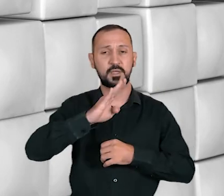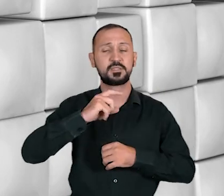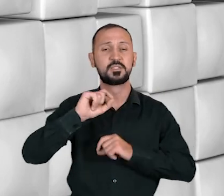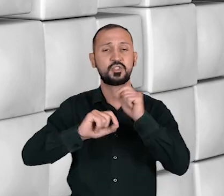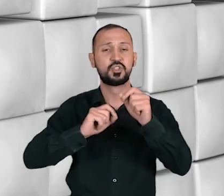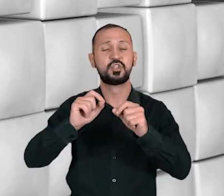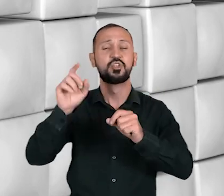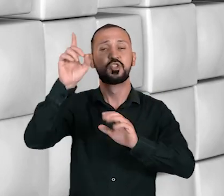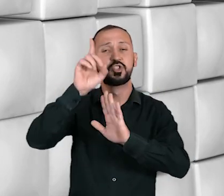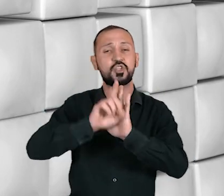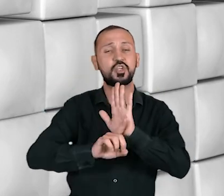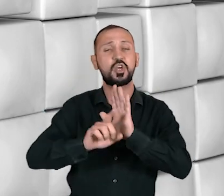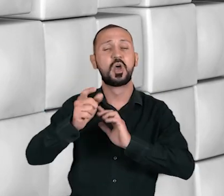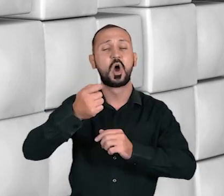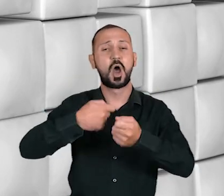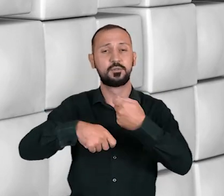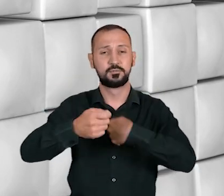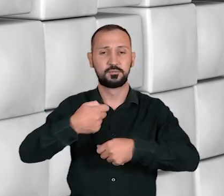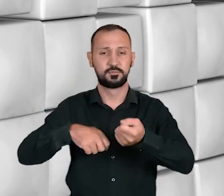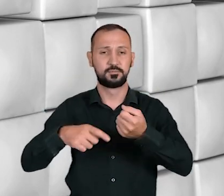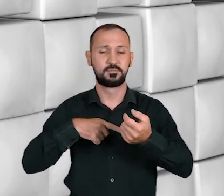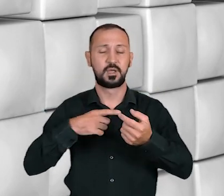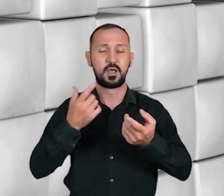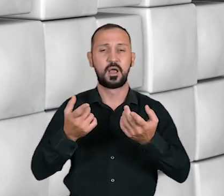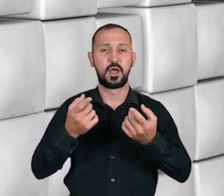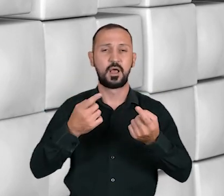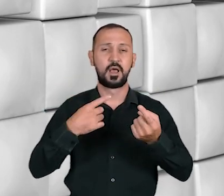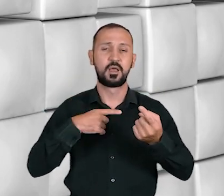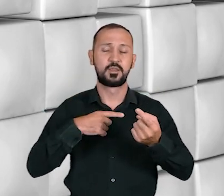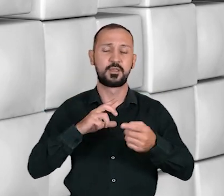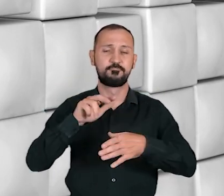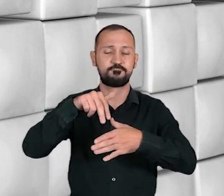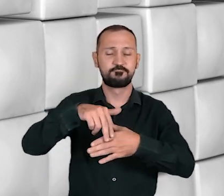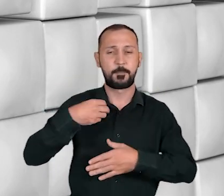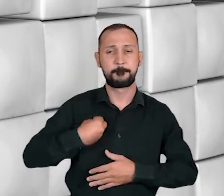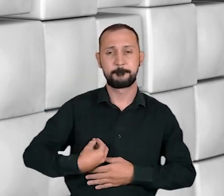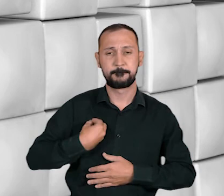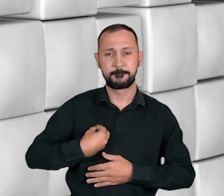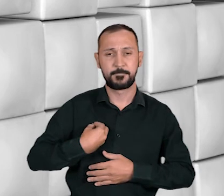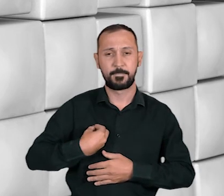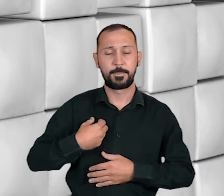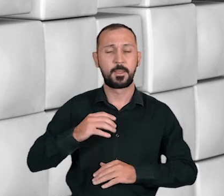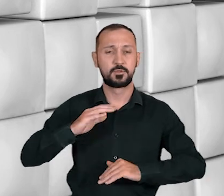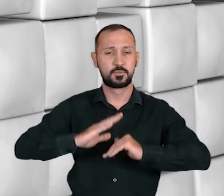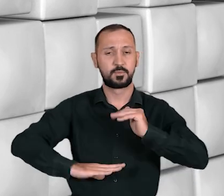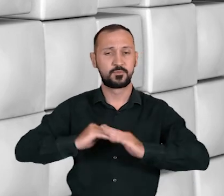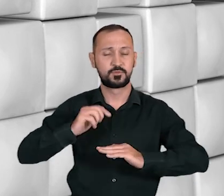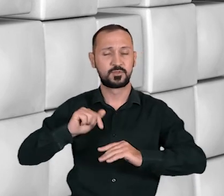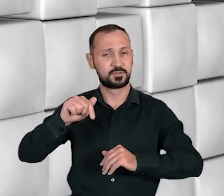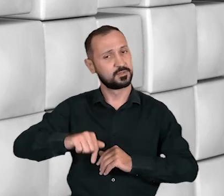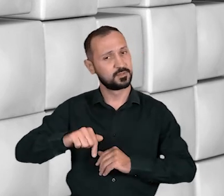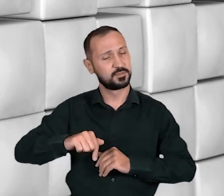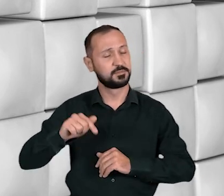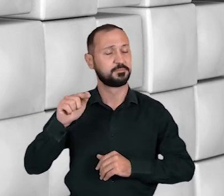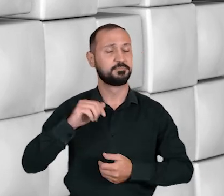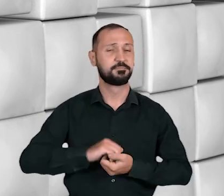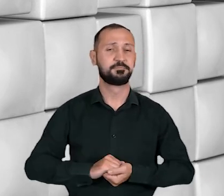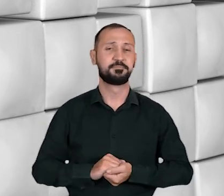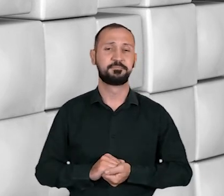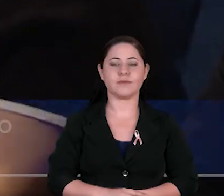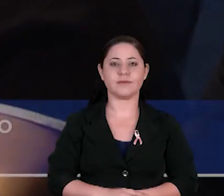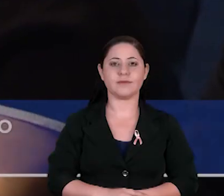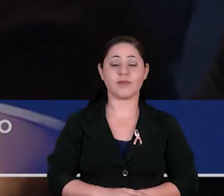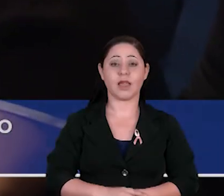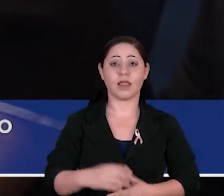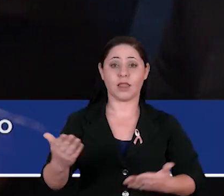Congresso Brasileiro de Direito Administrativo. As discussões contaram com a presença de servidores da Casa de